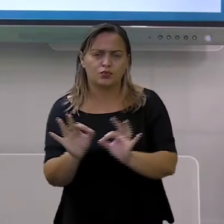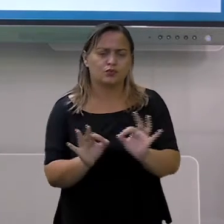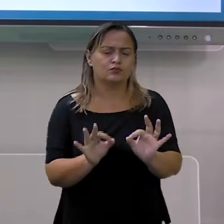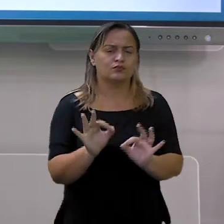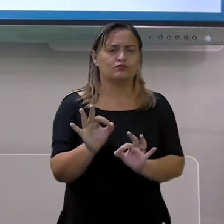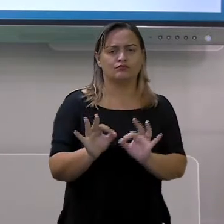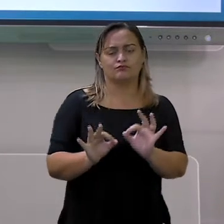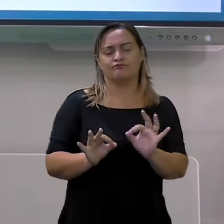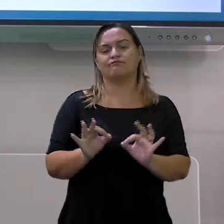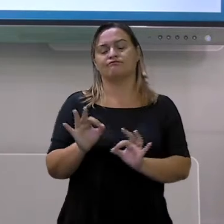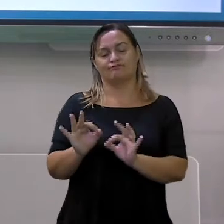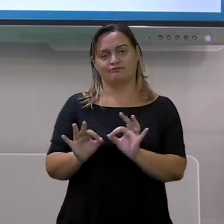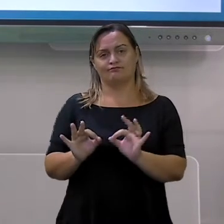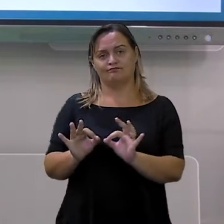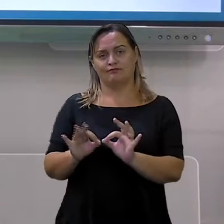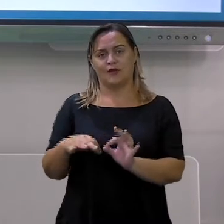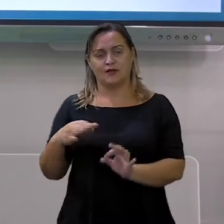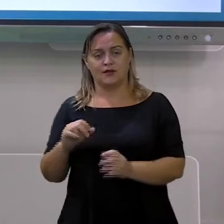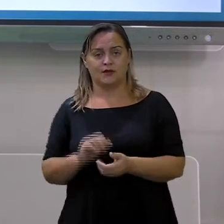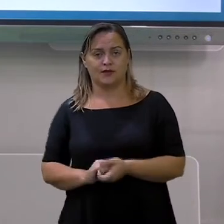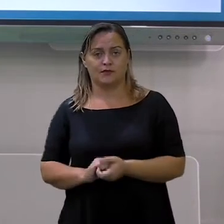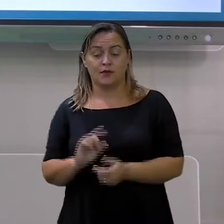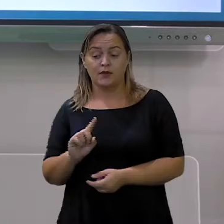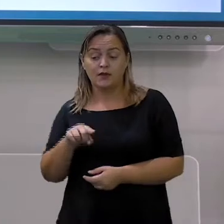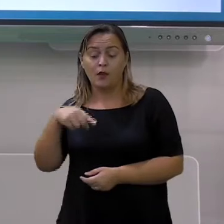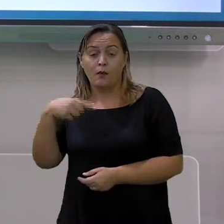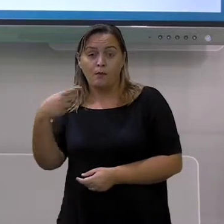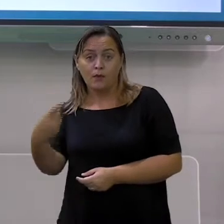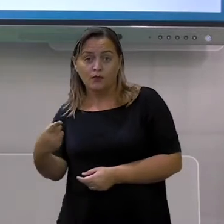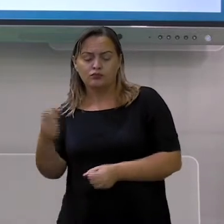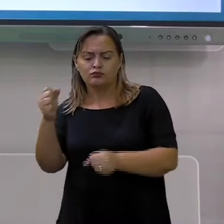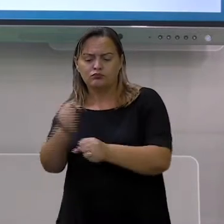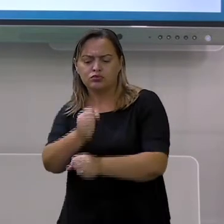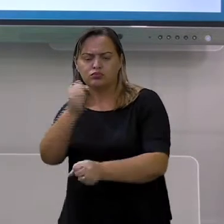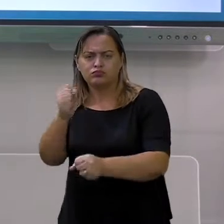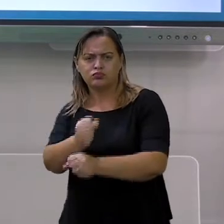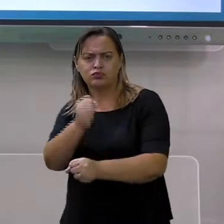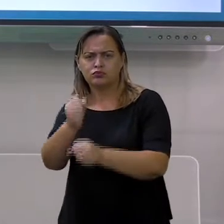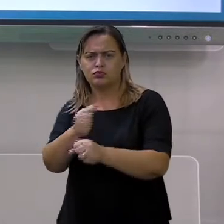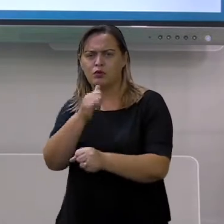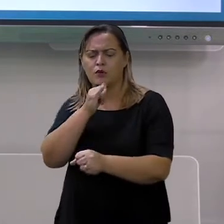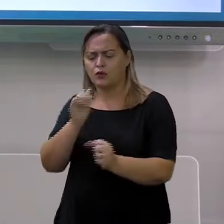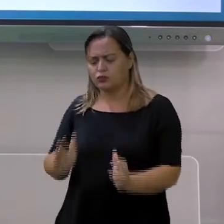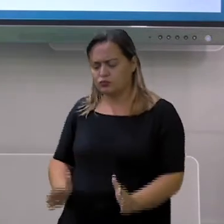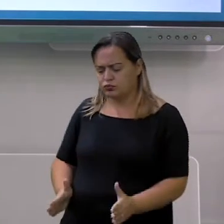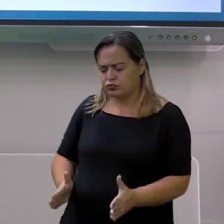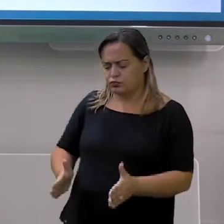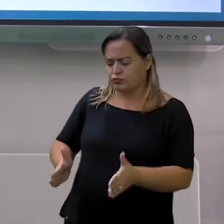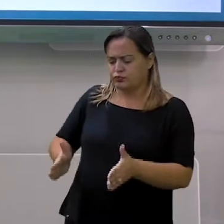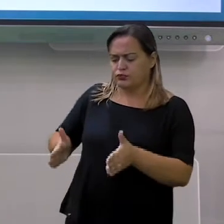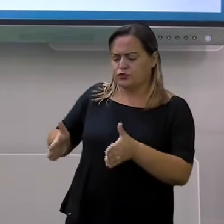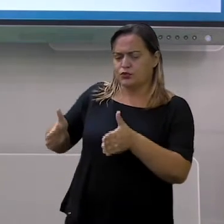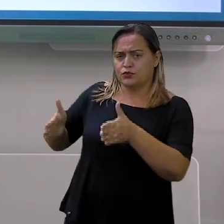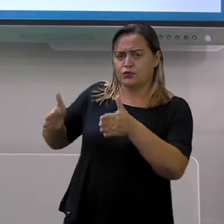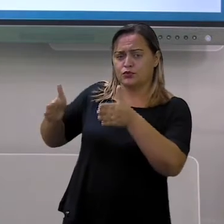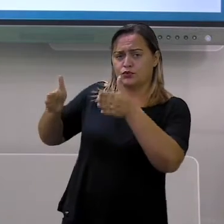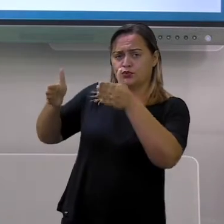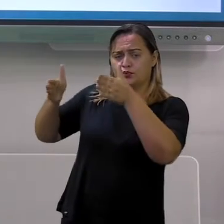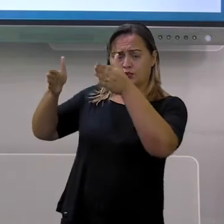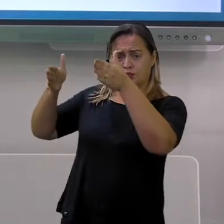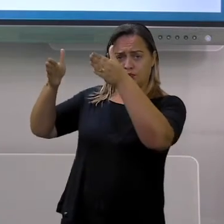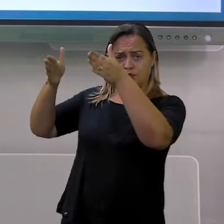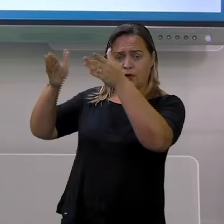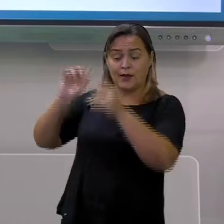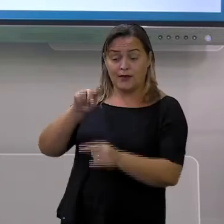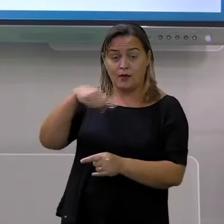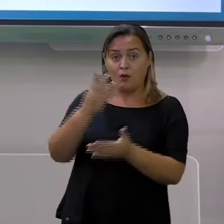passa a pertencer à paisagem local. Se for um edifício que está sendo construído ali, quando ele termina, todos os dias